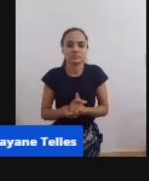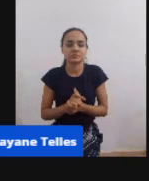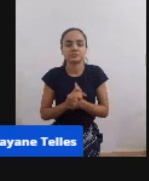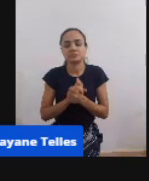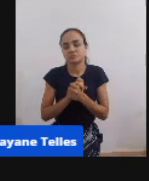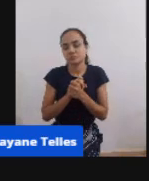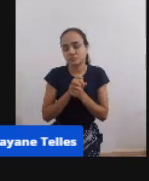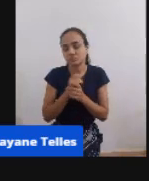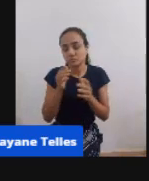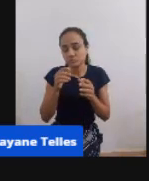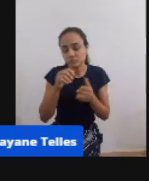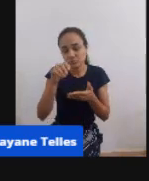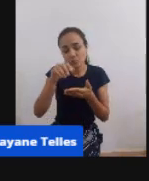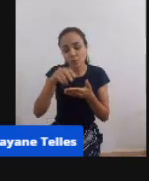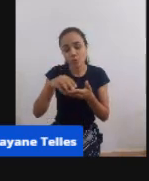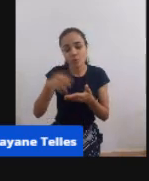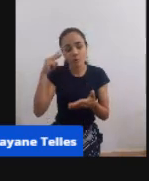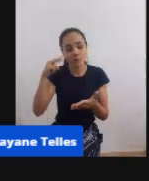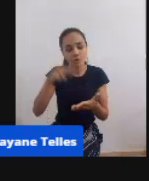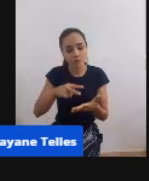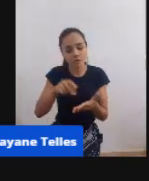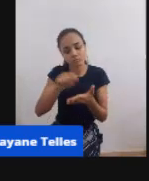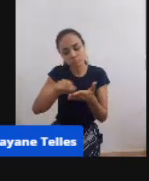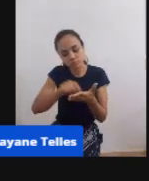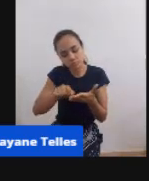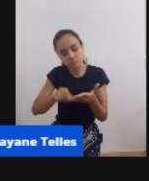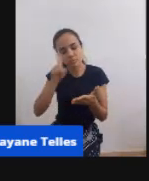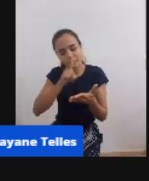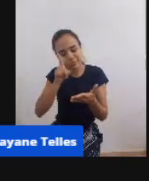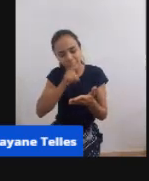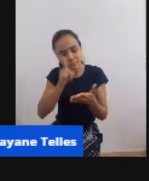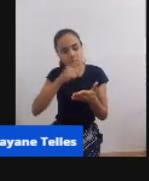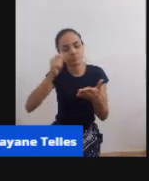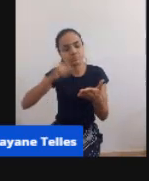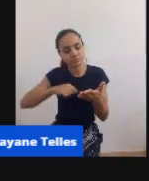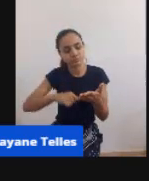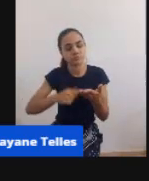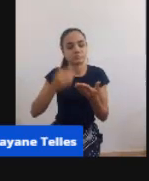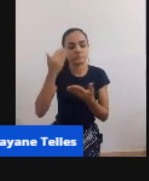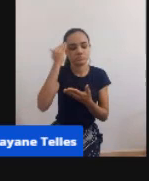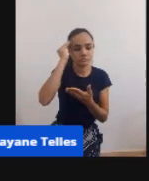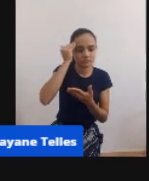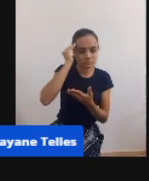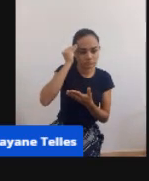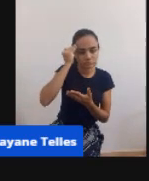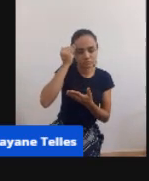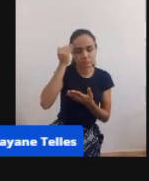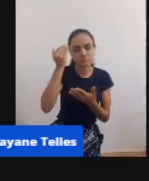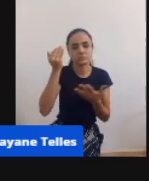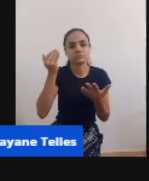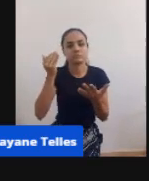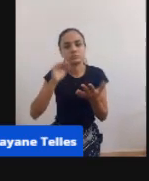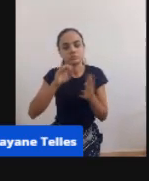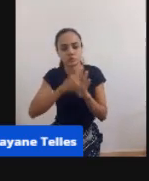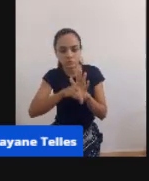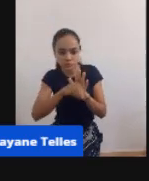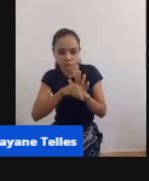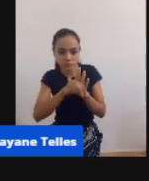os possíveis falhas, os possíveis erros ou incompreensões em relação ao conceito, isso serve para que eu,